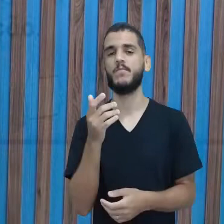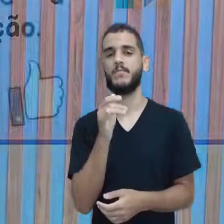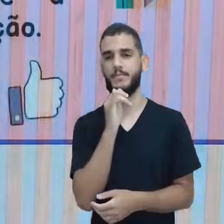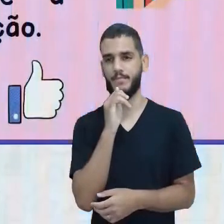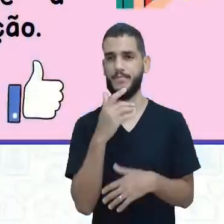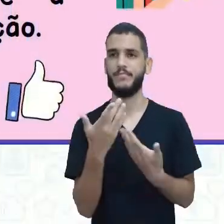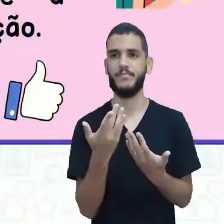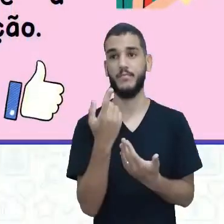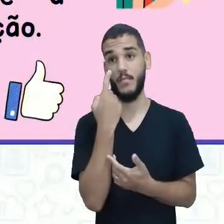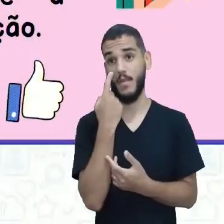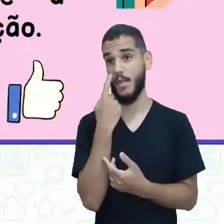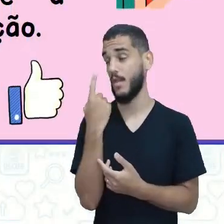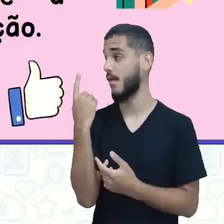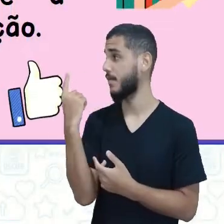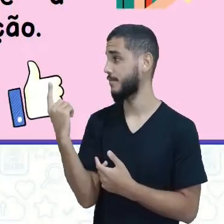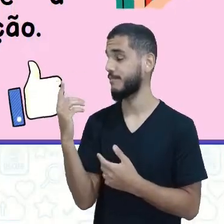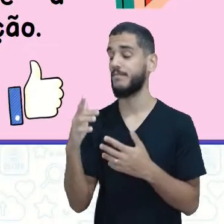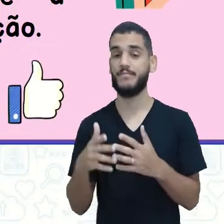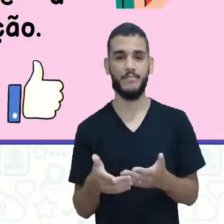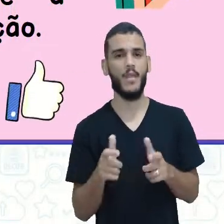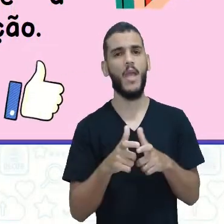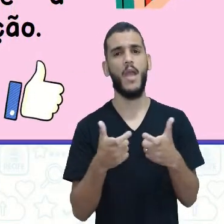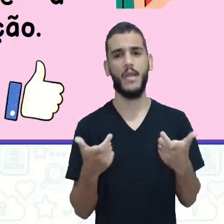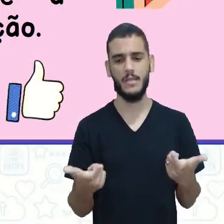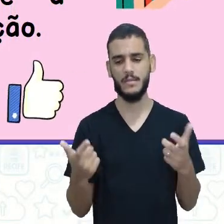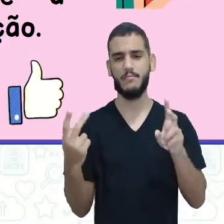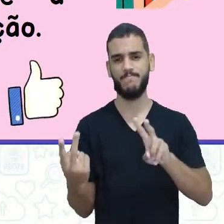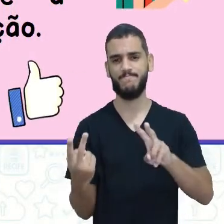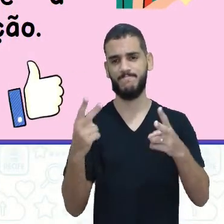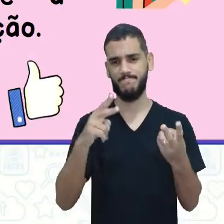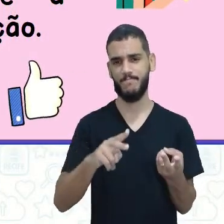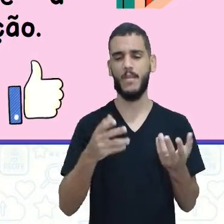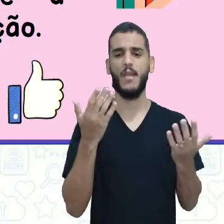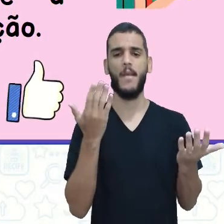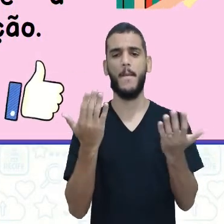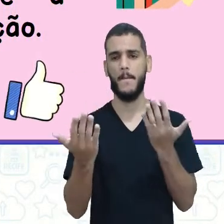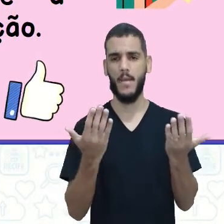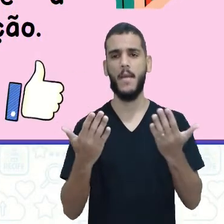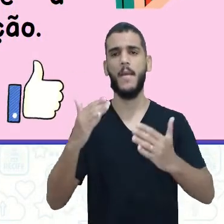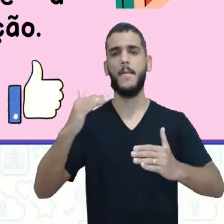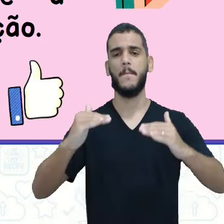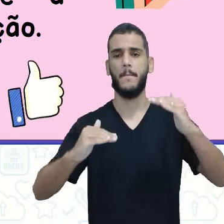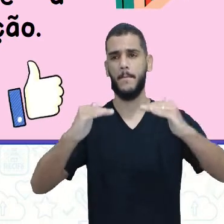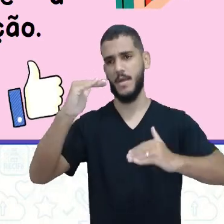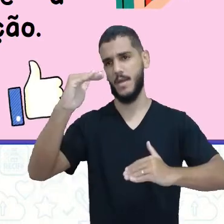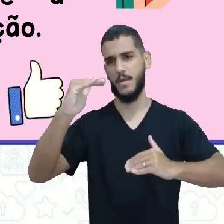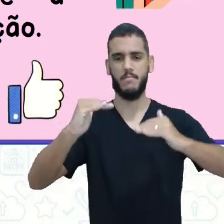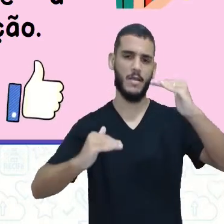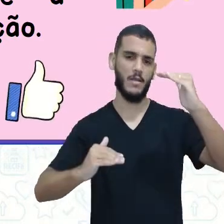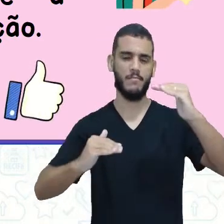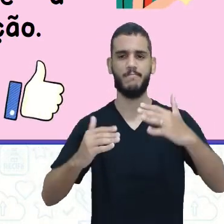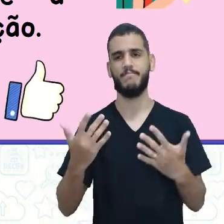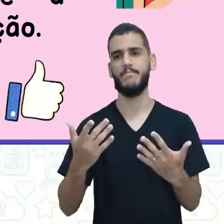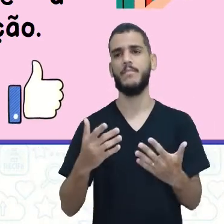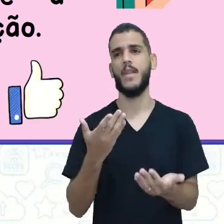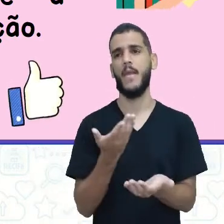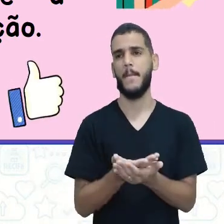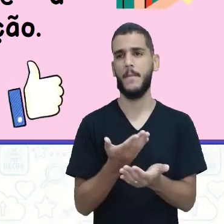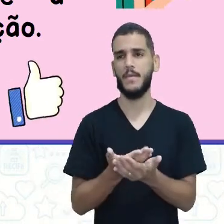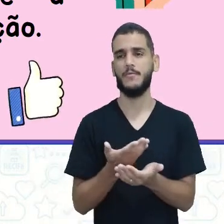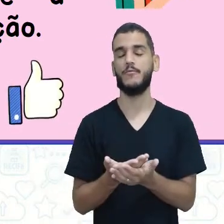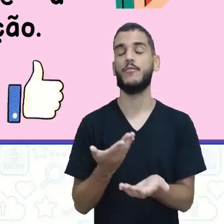Bom, a grandeza inversamente proporcional. Olha que exemplo legal. Quanto mais alguém